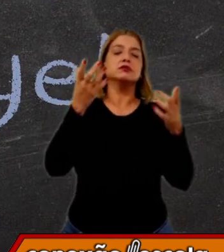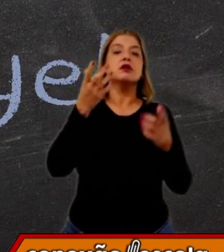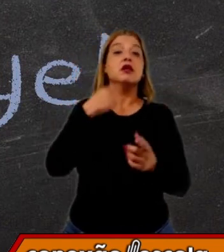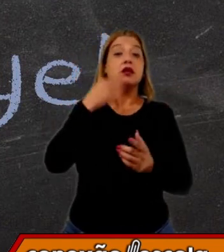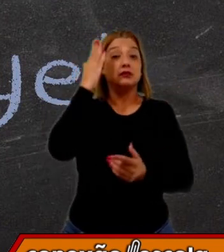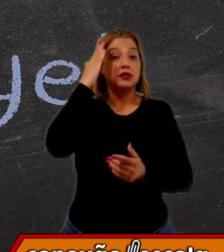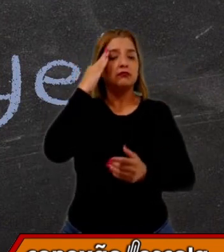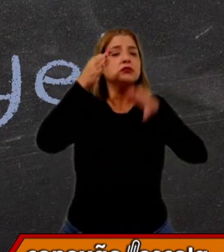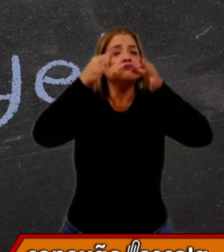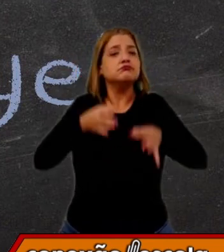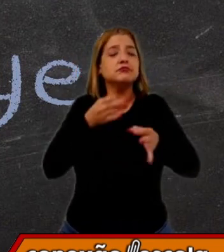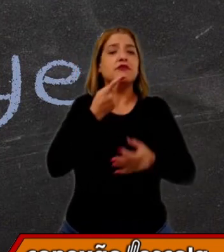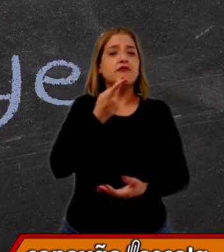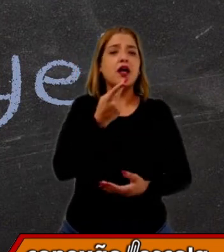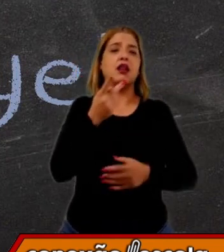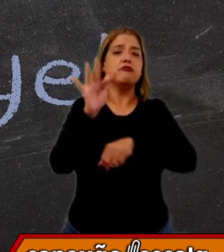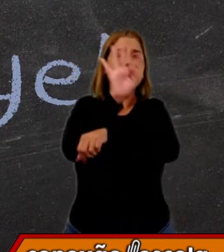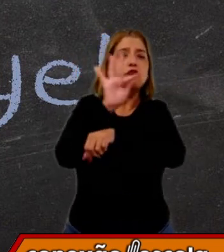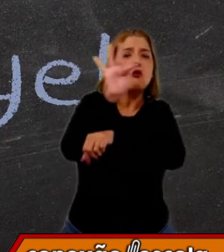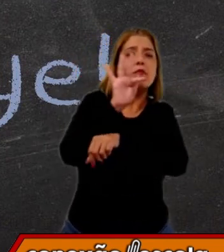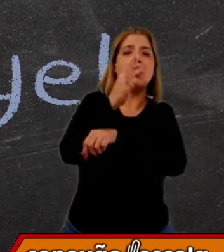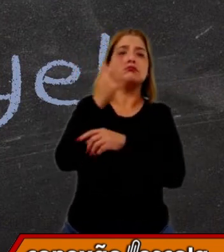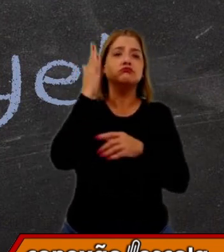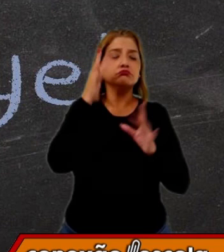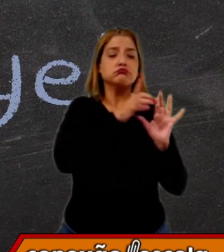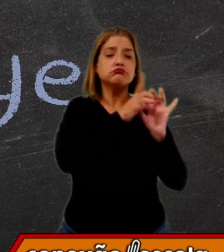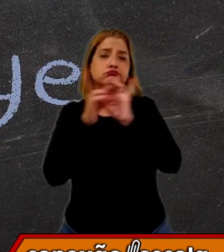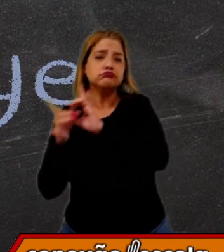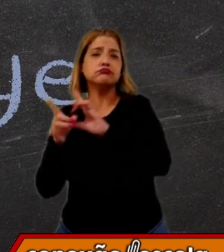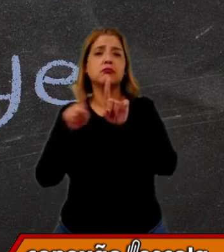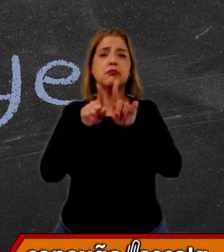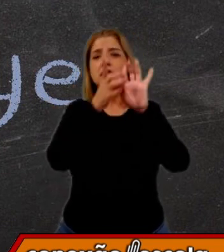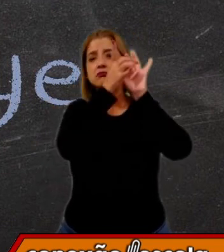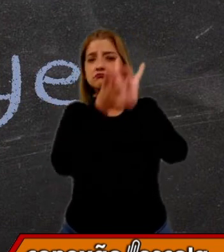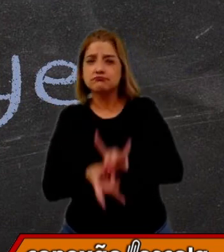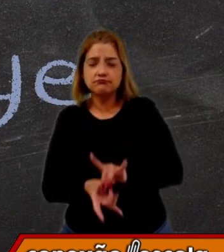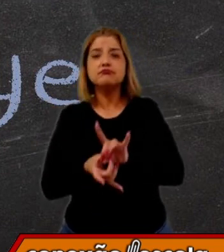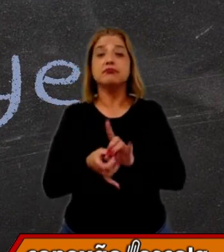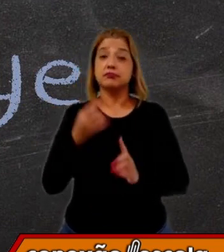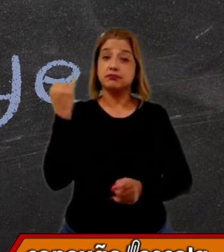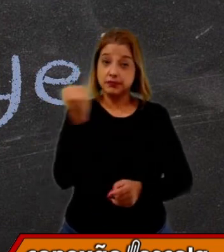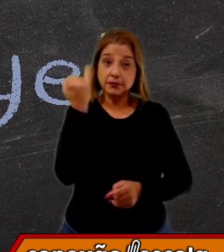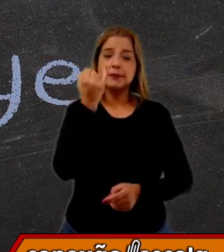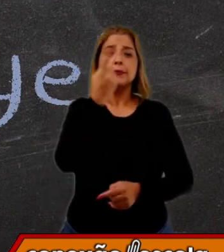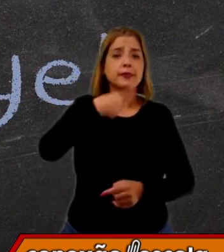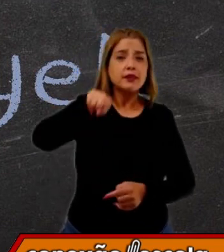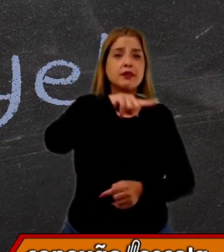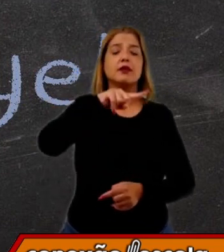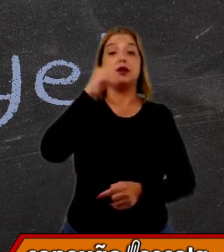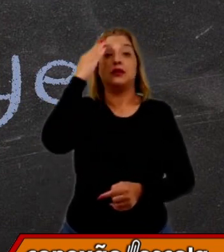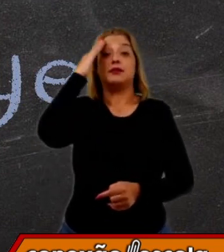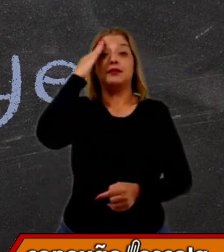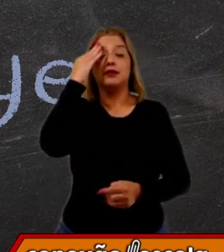linguajar mais refinado mais coeso mais coerente é muito importante você se você tentar se fazer